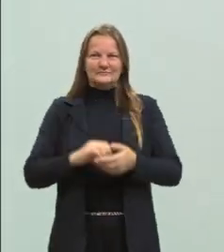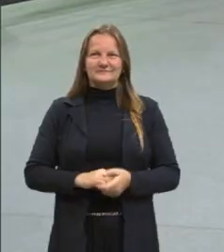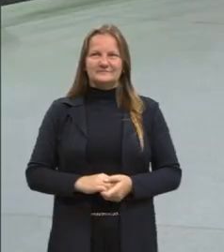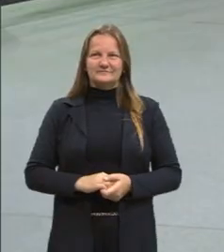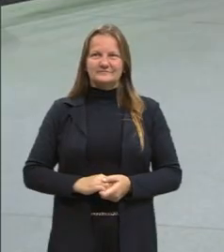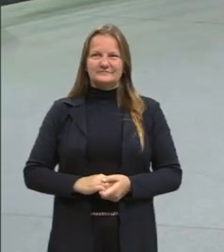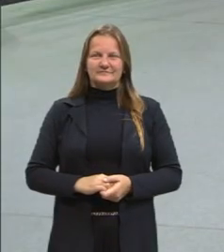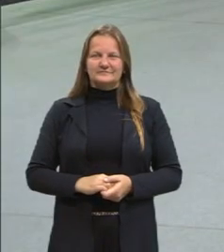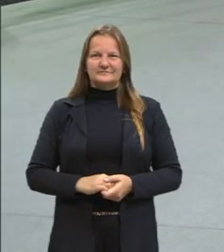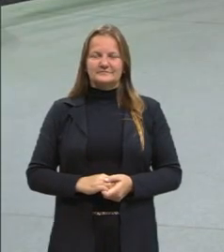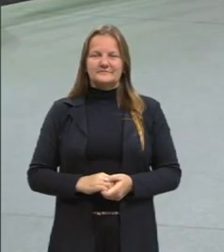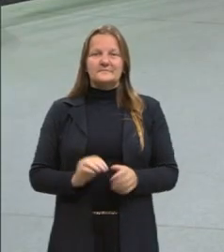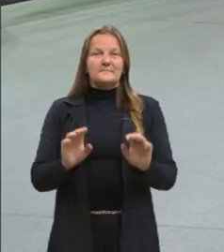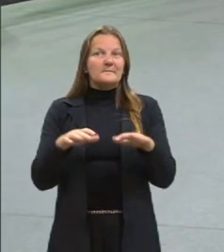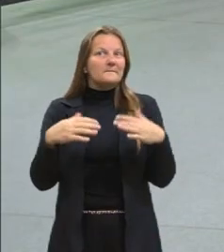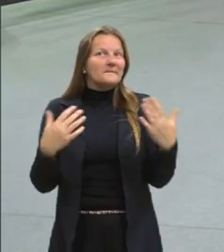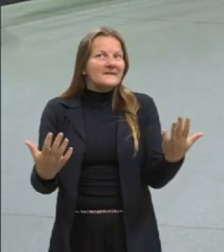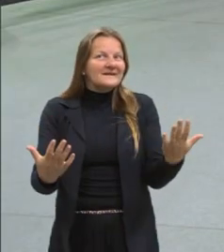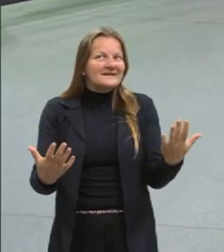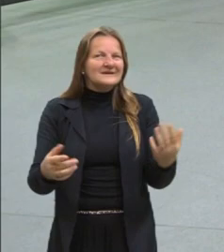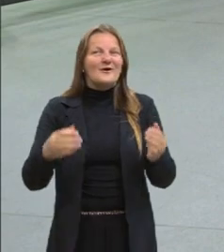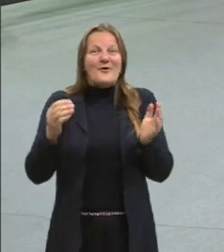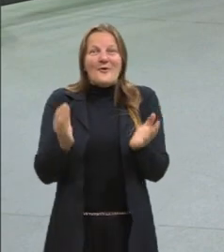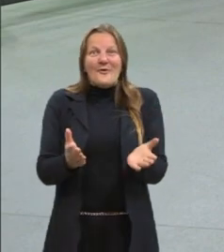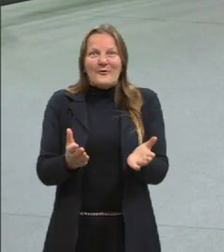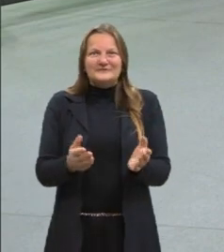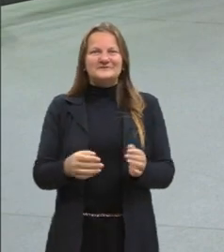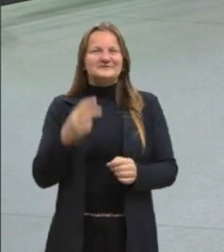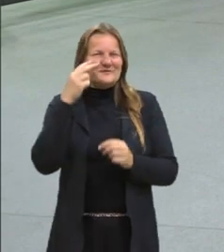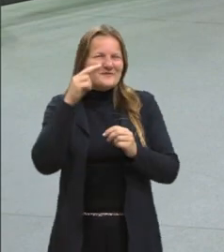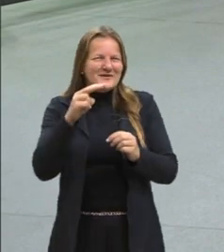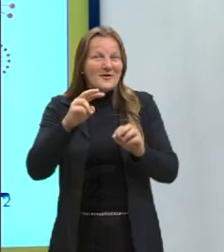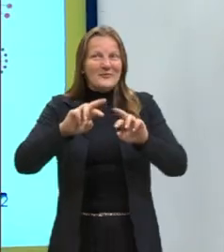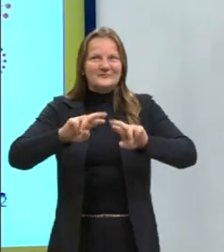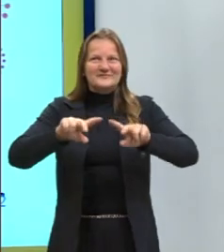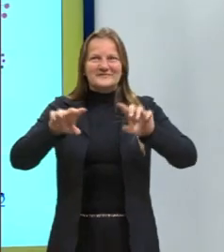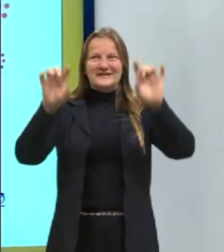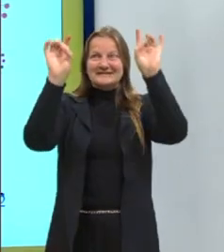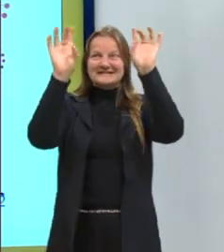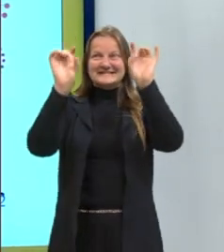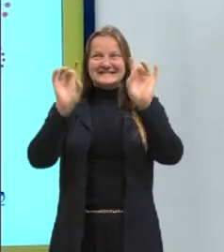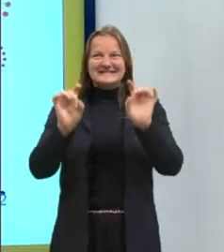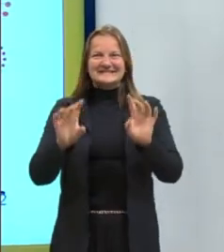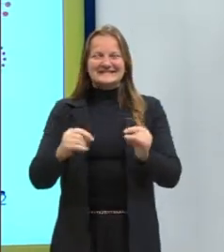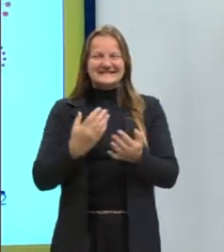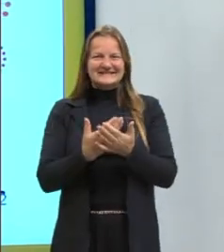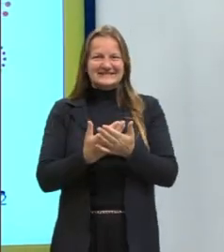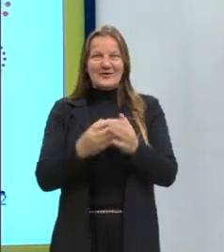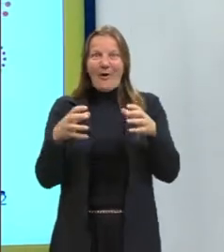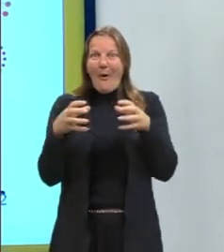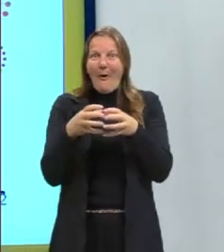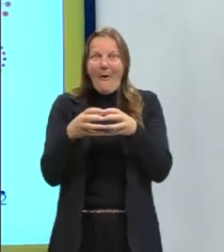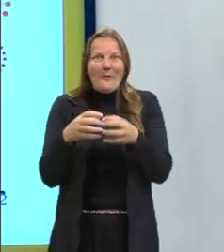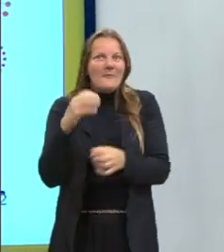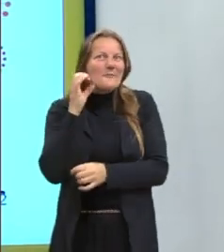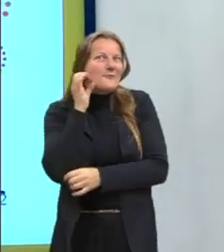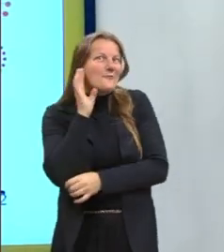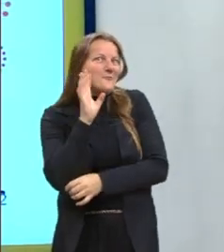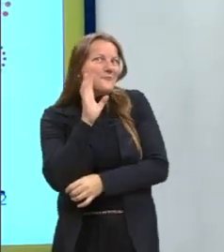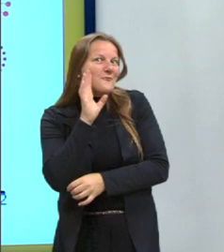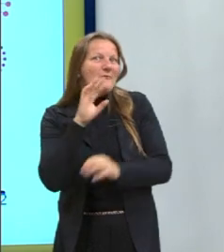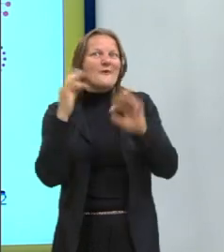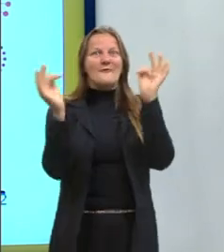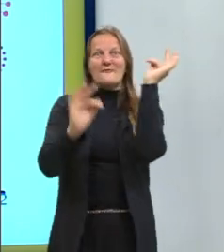Então pessoal hoje como você já viram vai ser uma aula especial aí com esse time Fantástico de linguagens